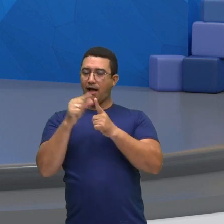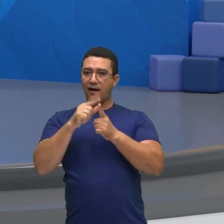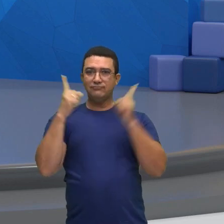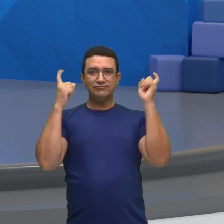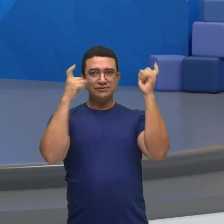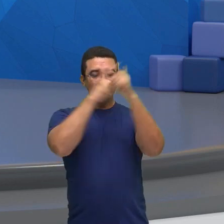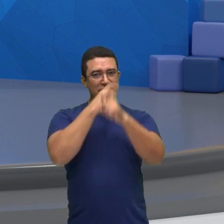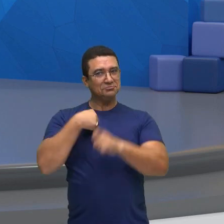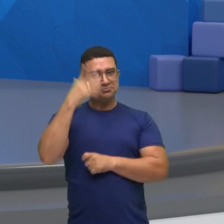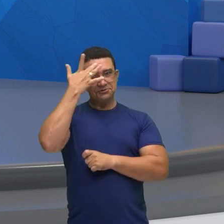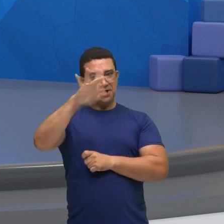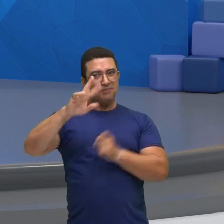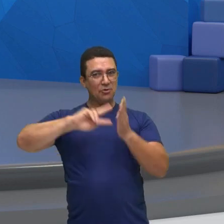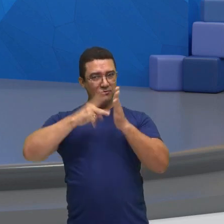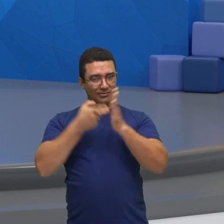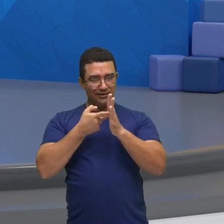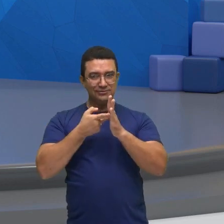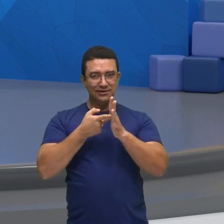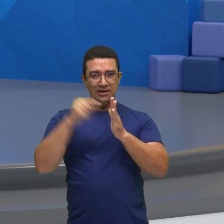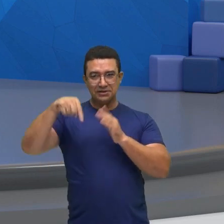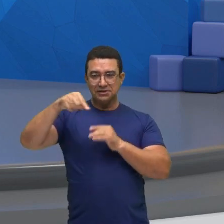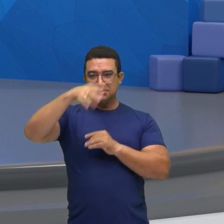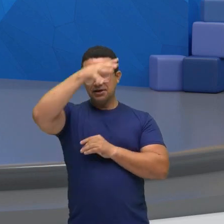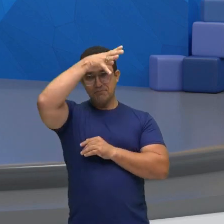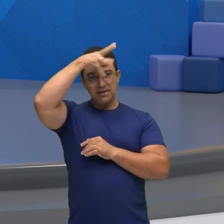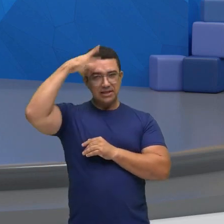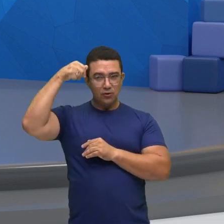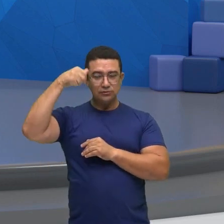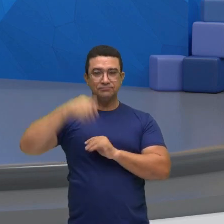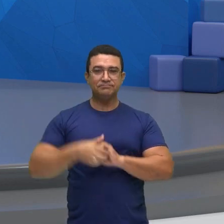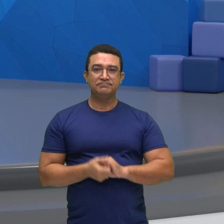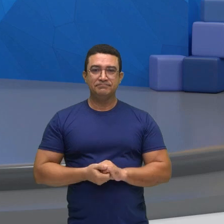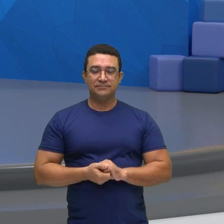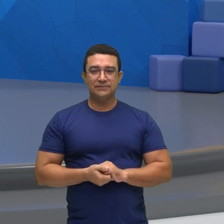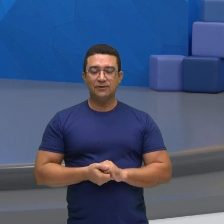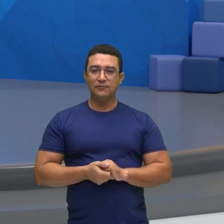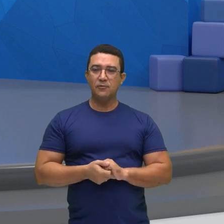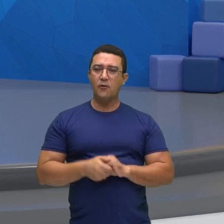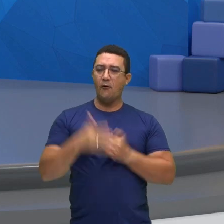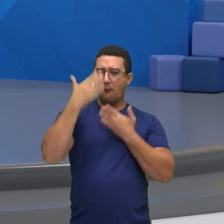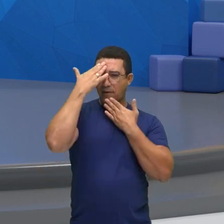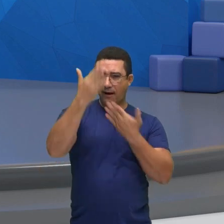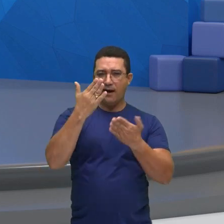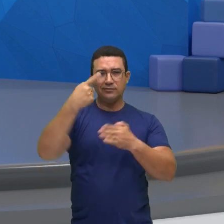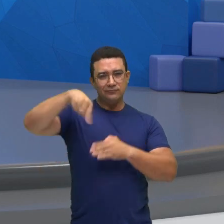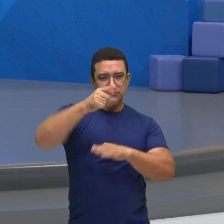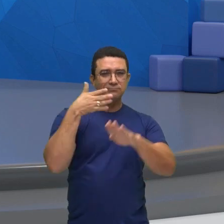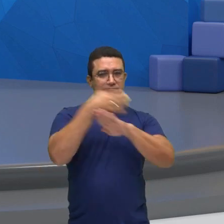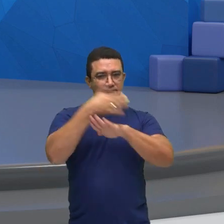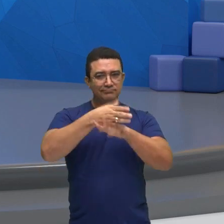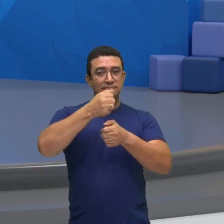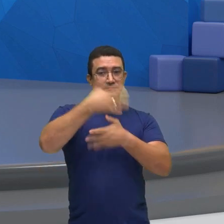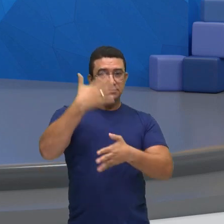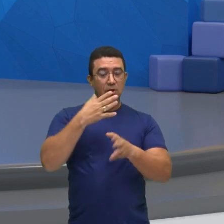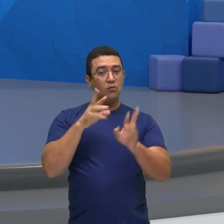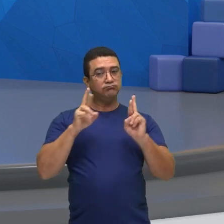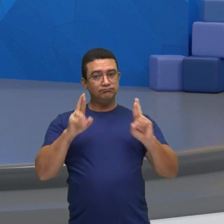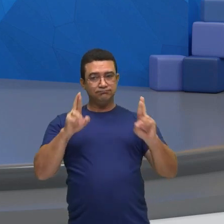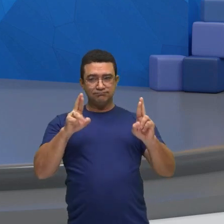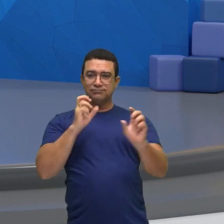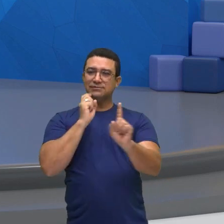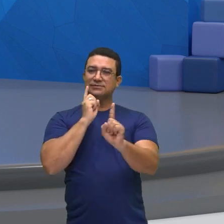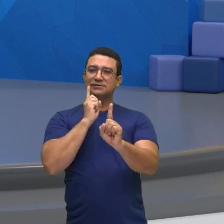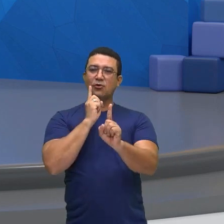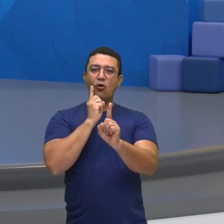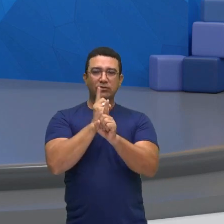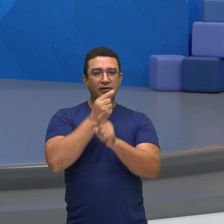e desconhecidas do nosso contexto, tá bom? Adorei a participação de vocês. Conto com vocês no nosso próximo programa e